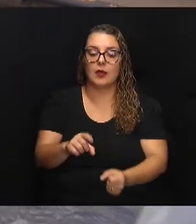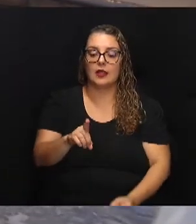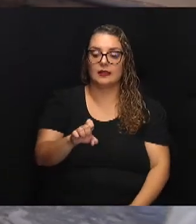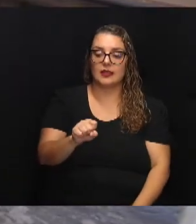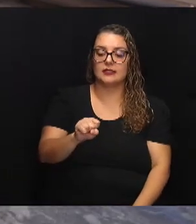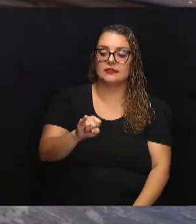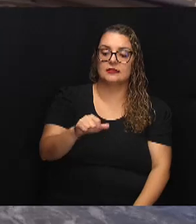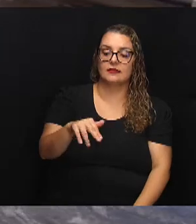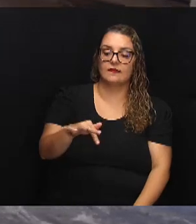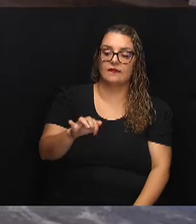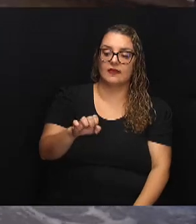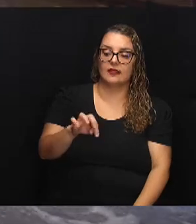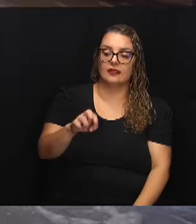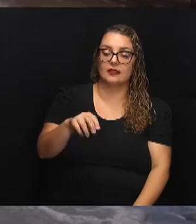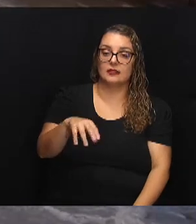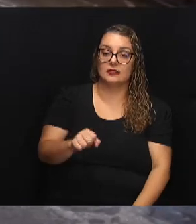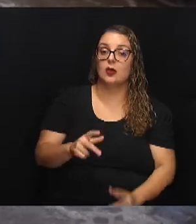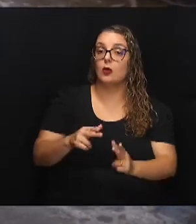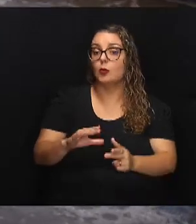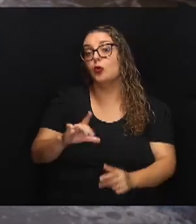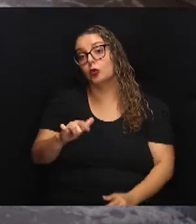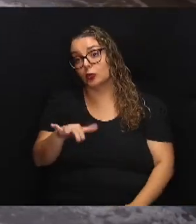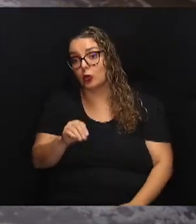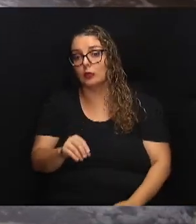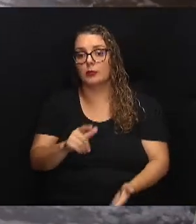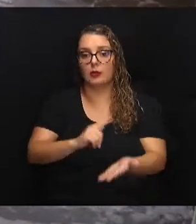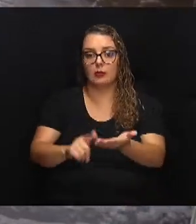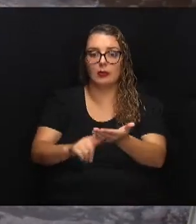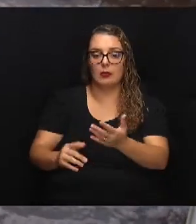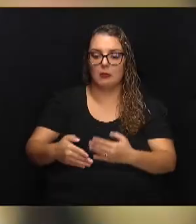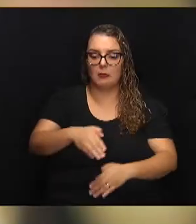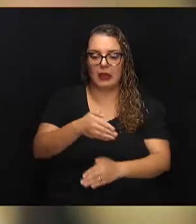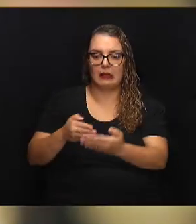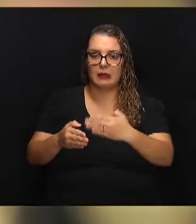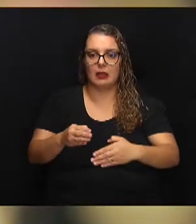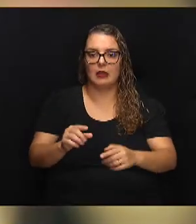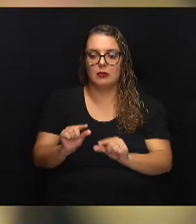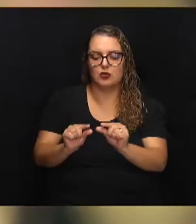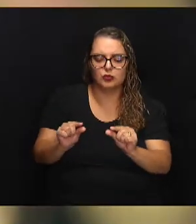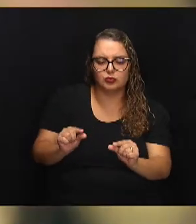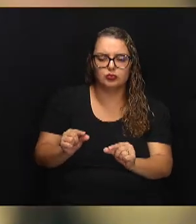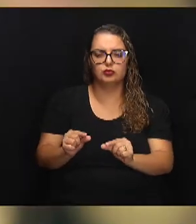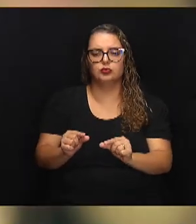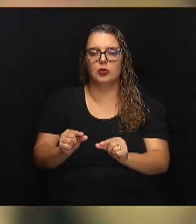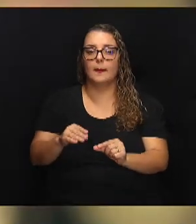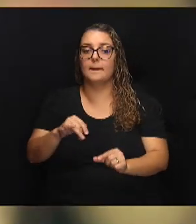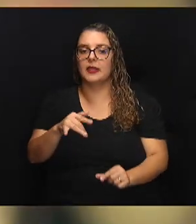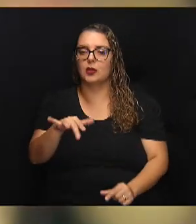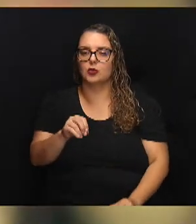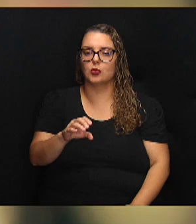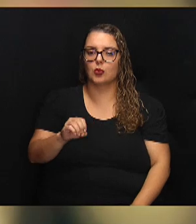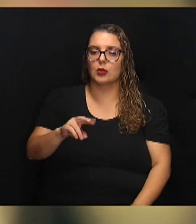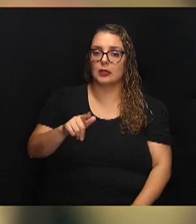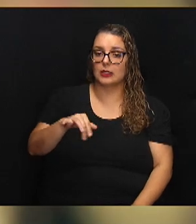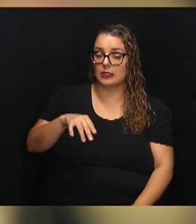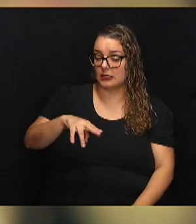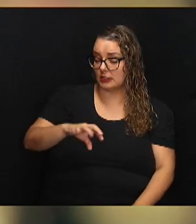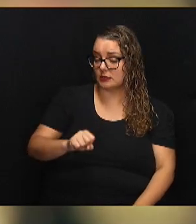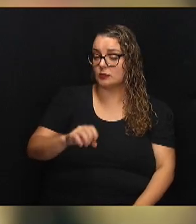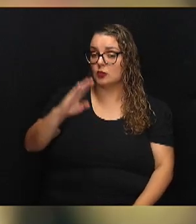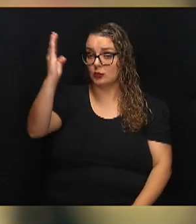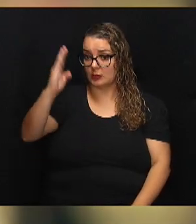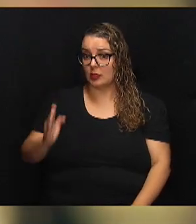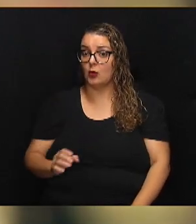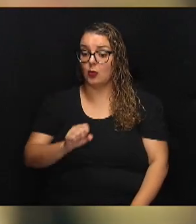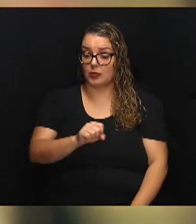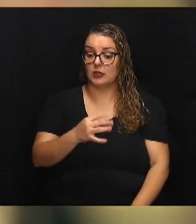cloro para eliminar as bactérias e outros micro-organismos. No Brasil, cerca de 84% da